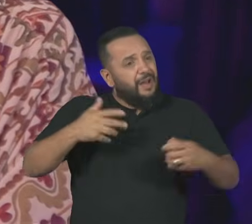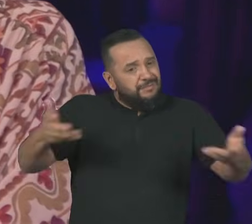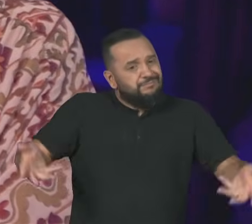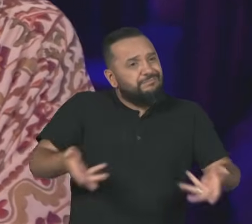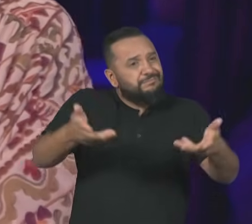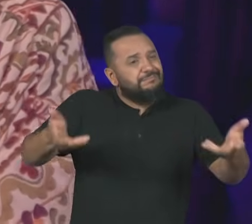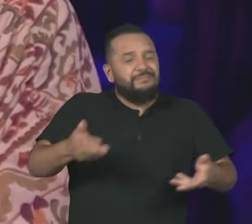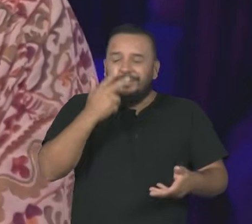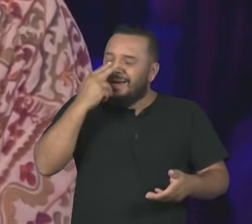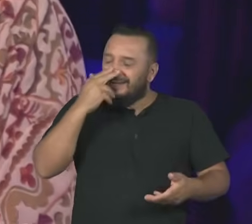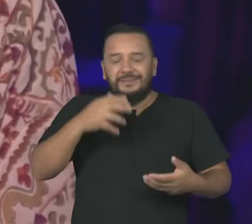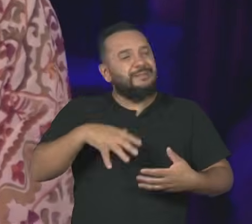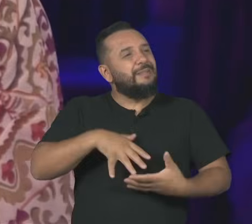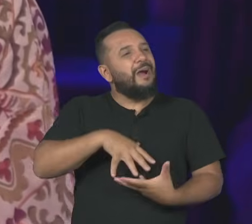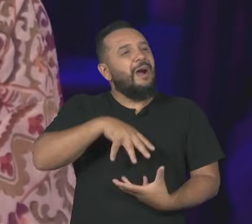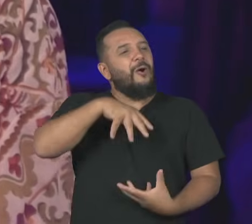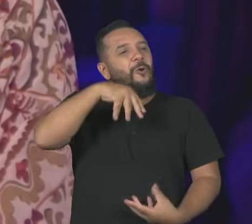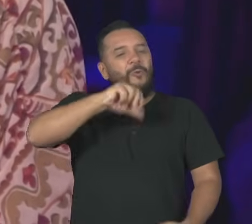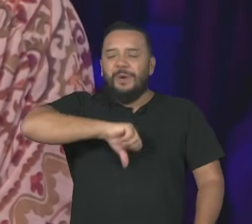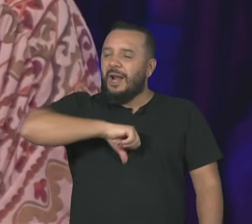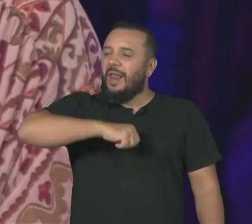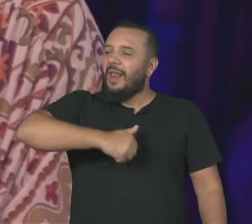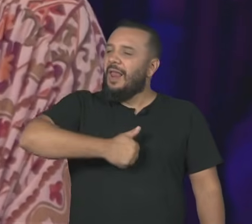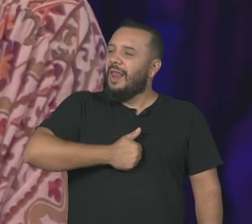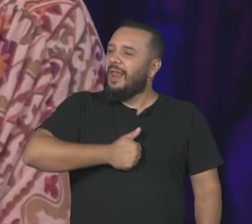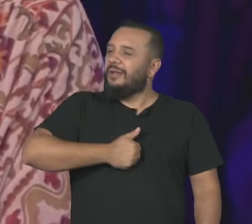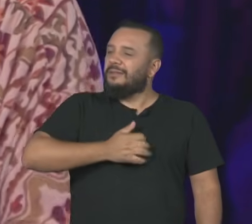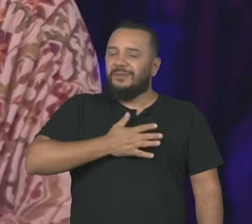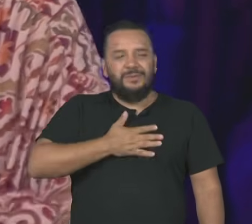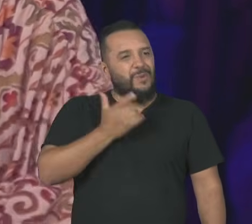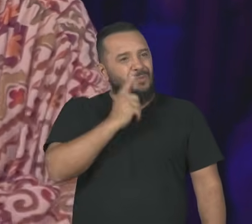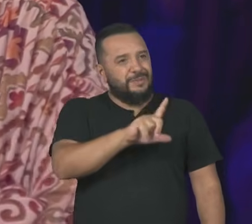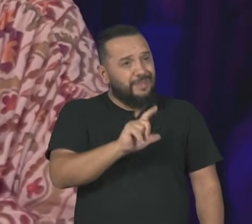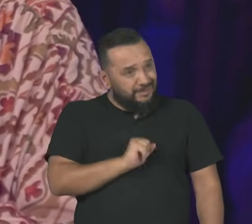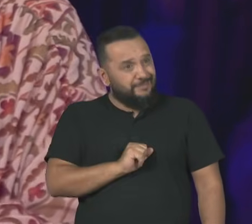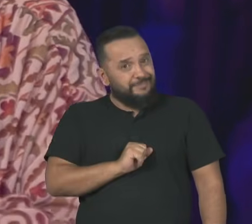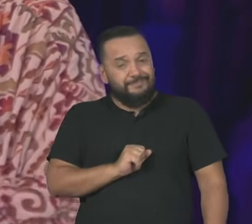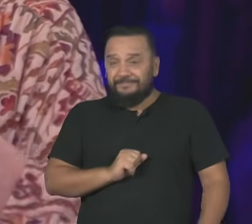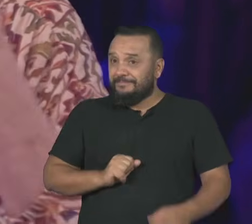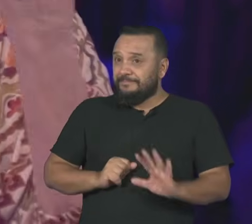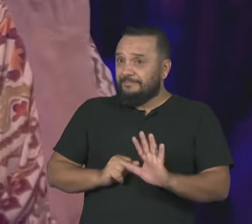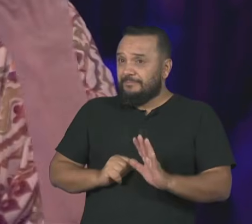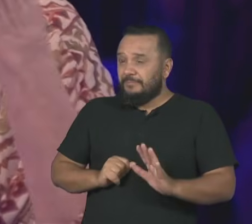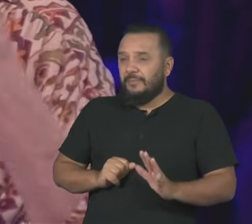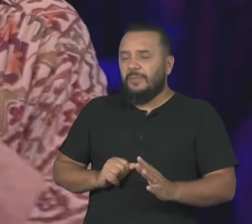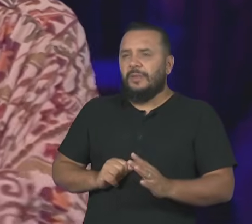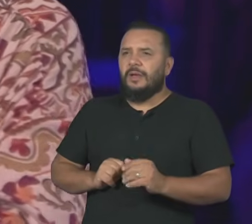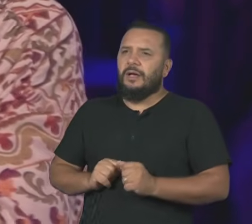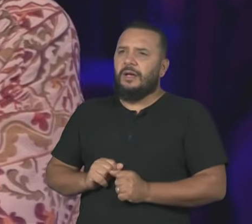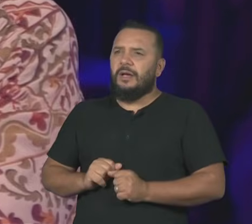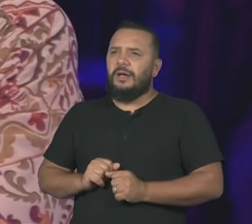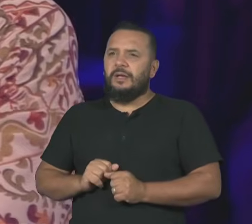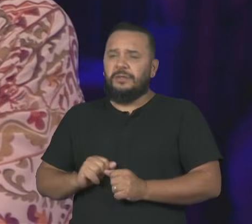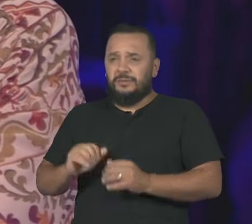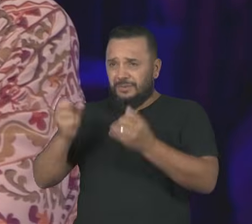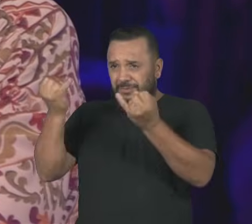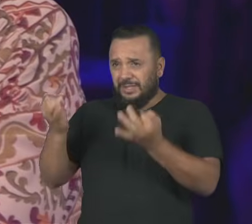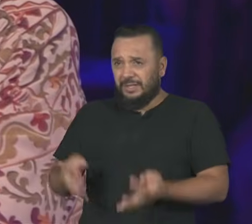que eu sempre pensei o seguinte: o ator, assim como eu estou falando o